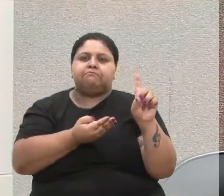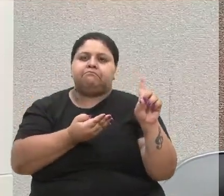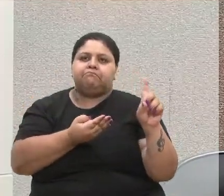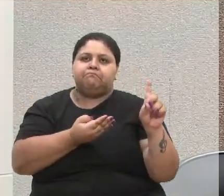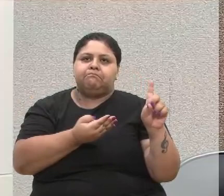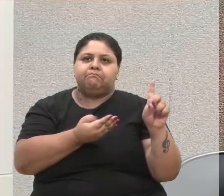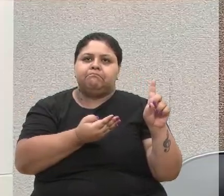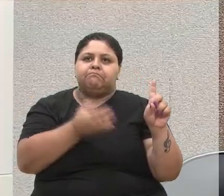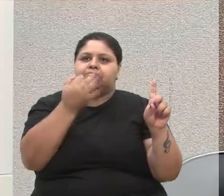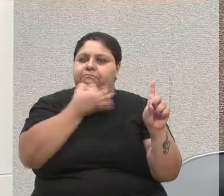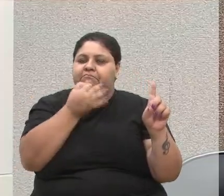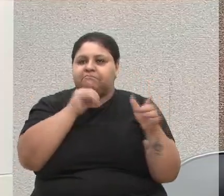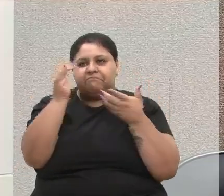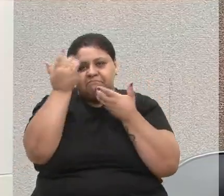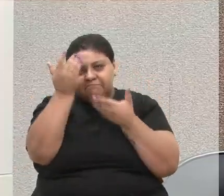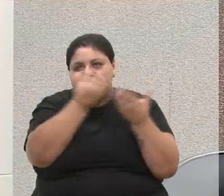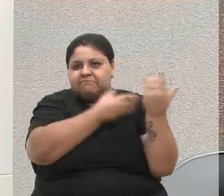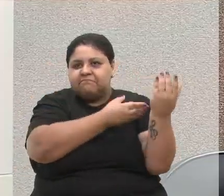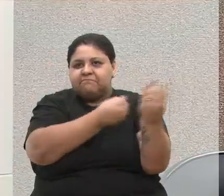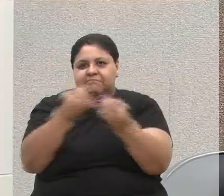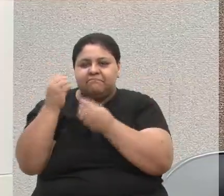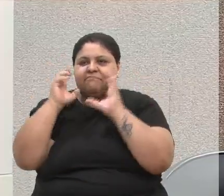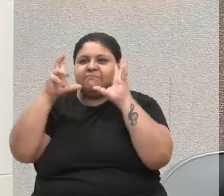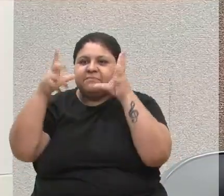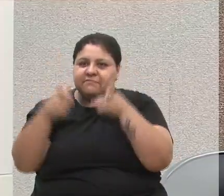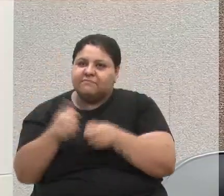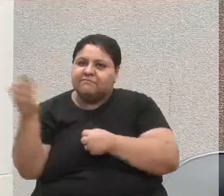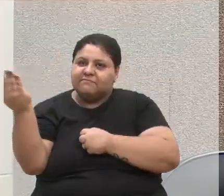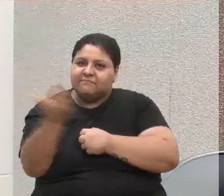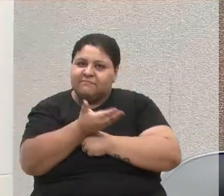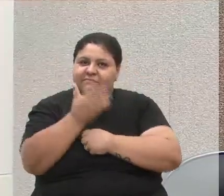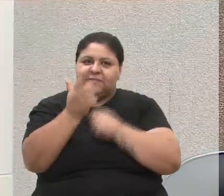e Caxias agradece muito a todos vocês